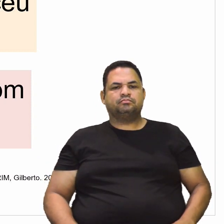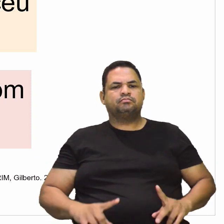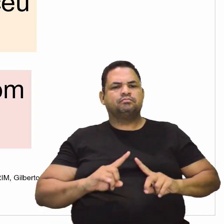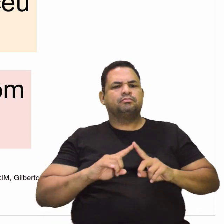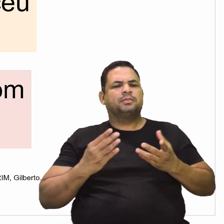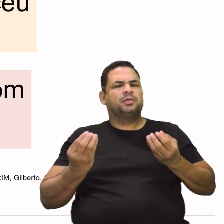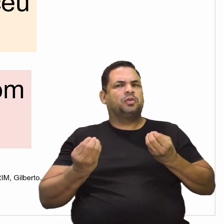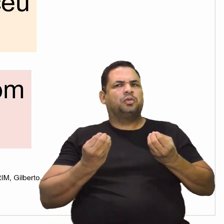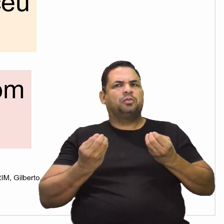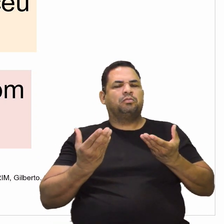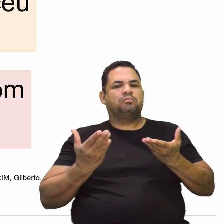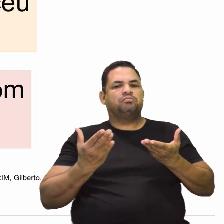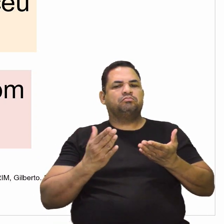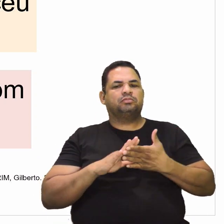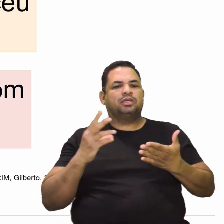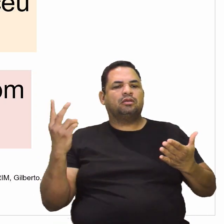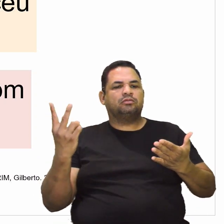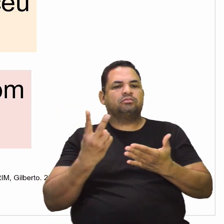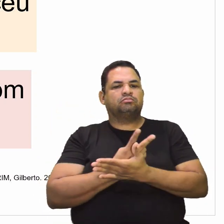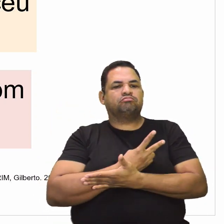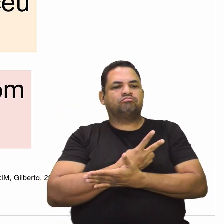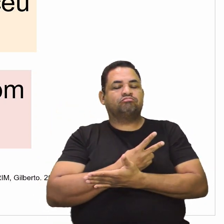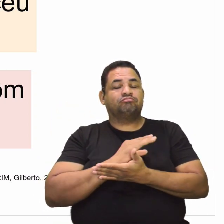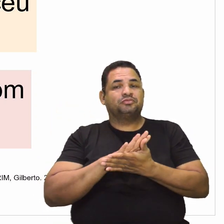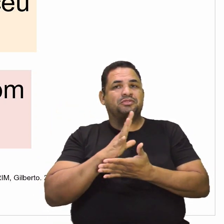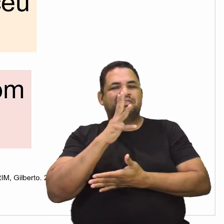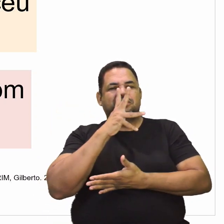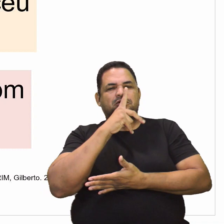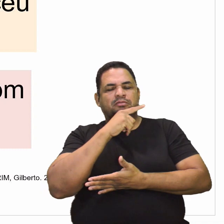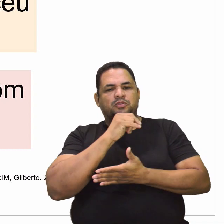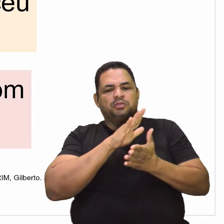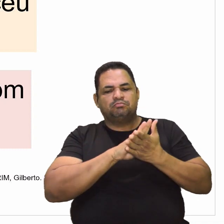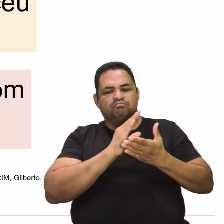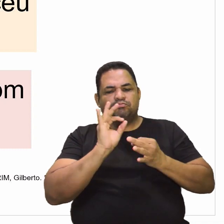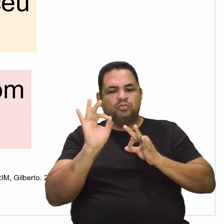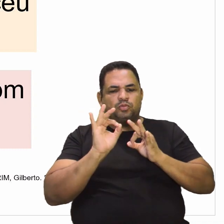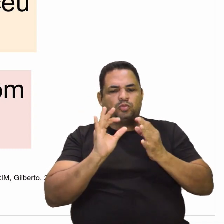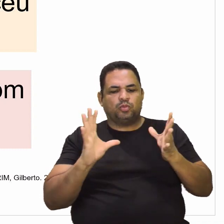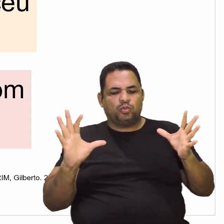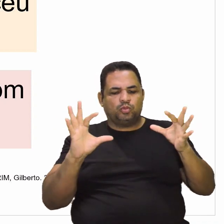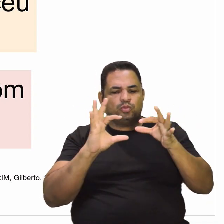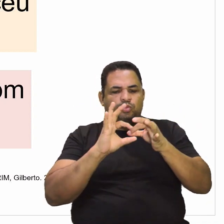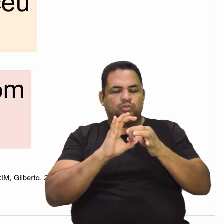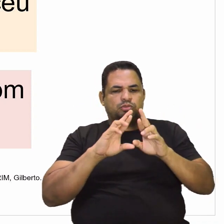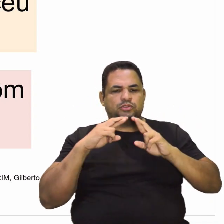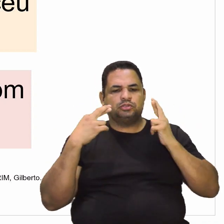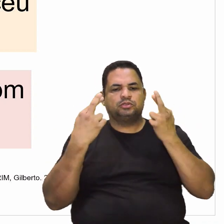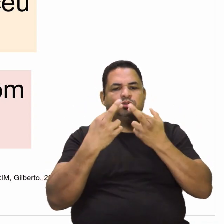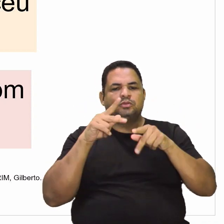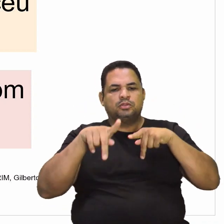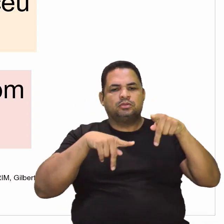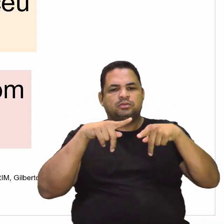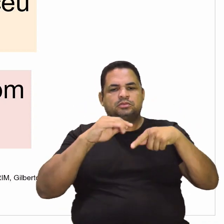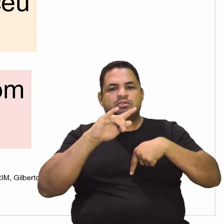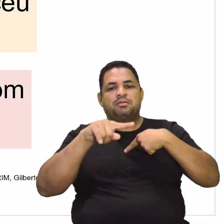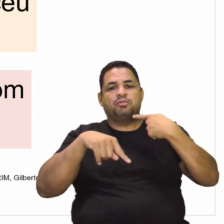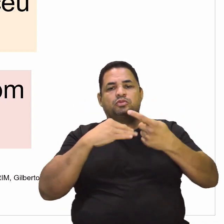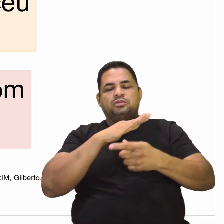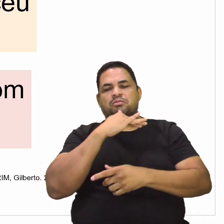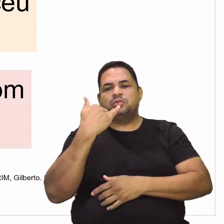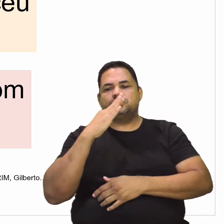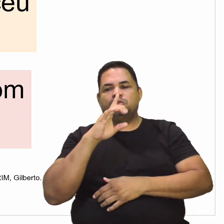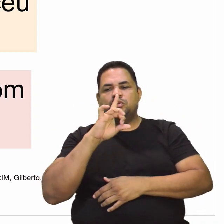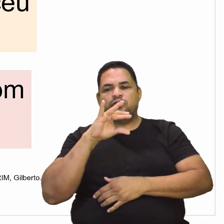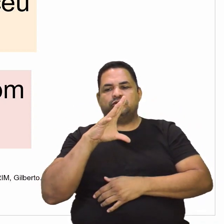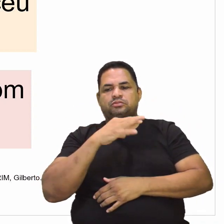Nossa, olha, o que levou um tempo para unir o povo, com a morte de Clóvis,